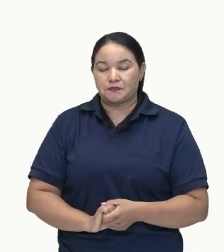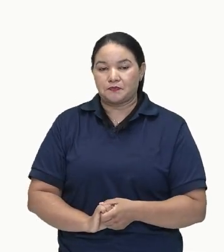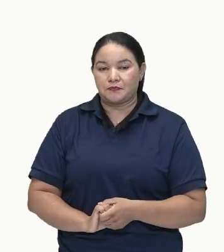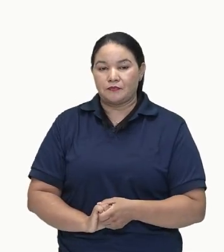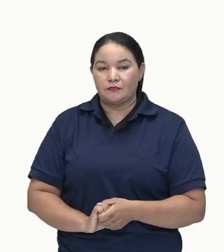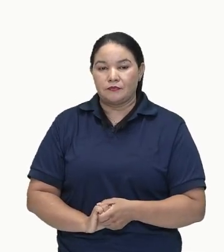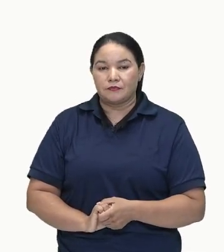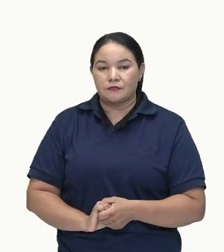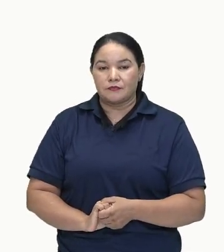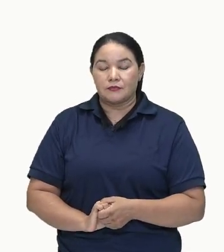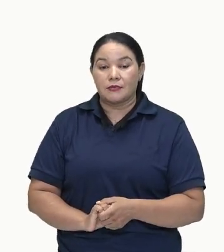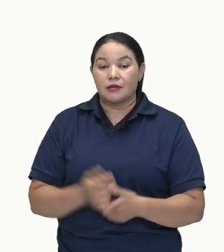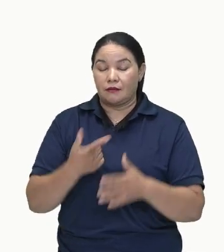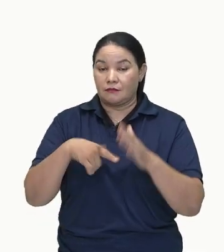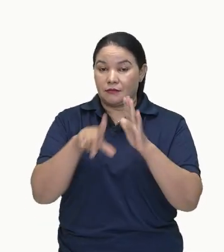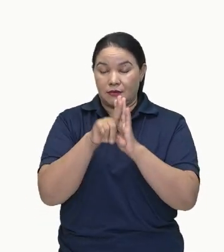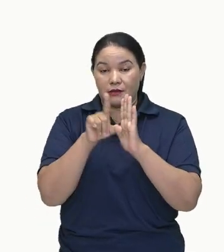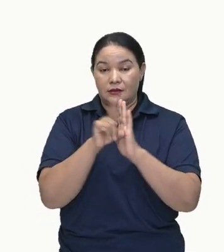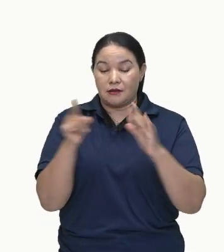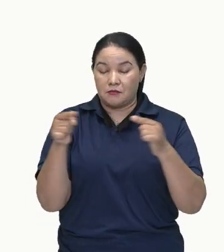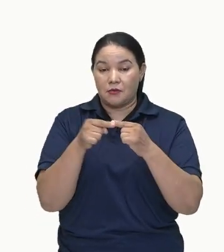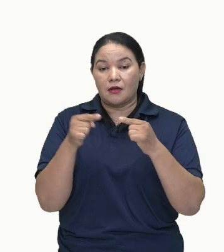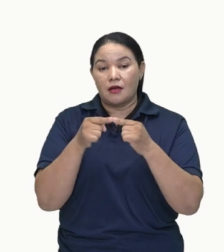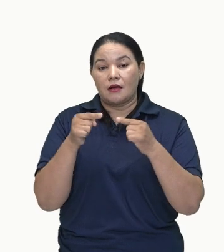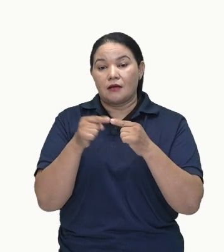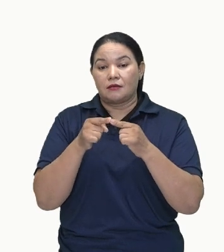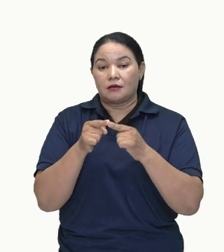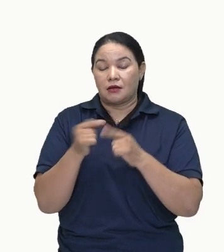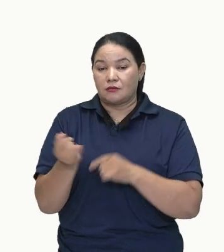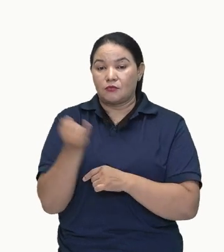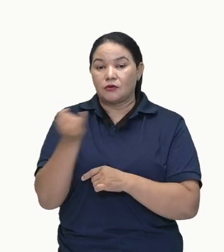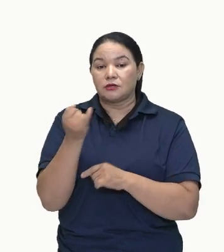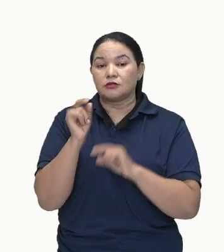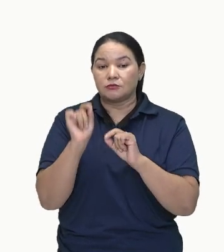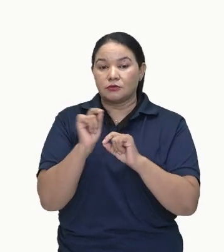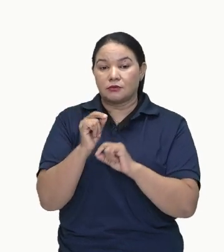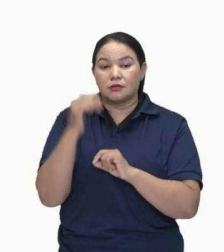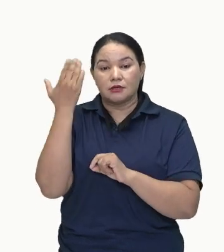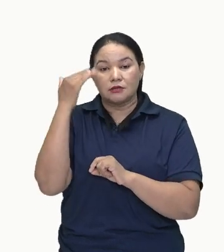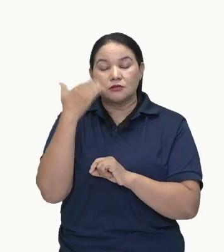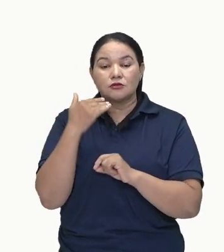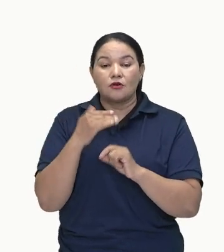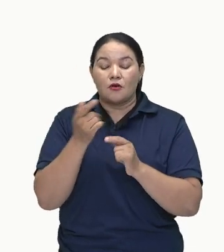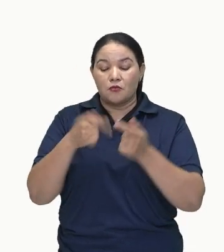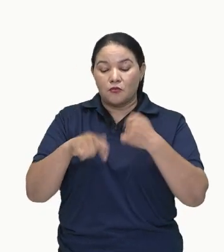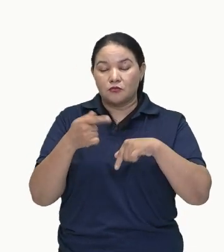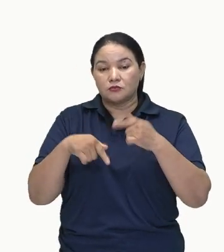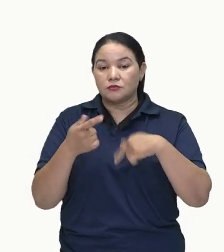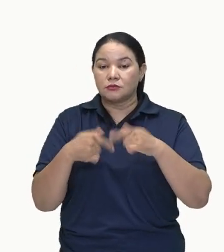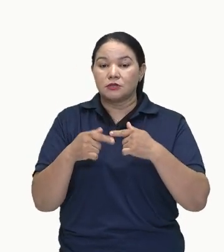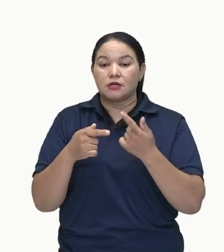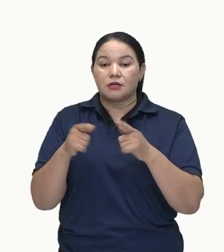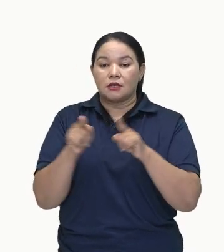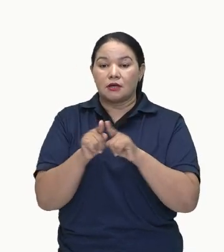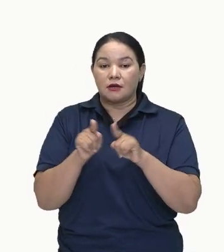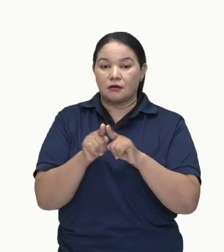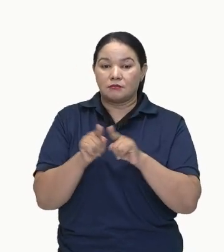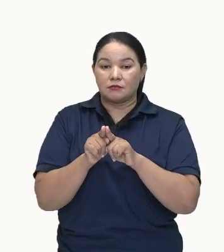Essa lei é essencial para a compreensão da constância das reações químicas e